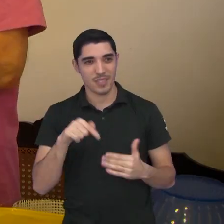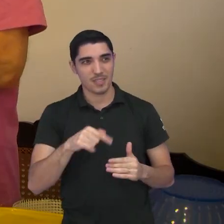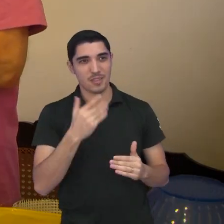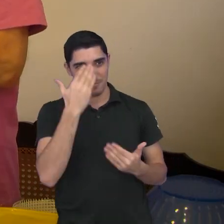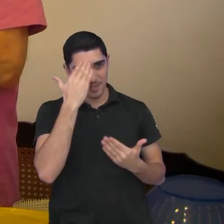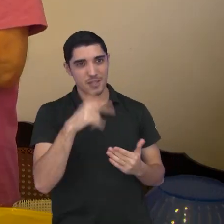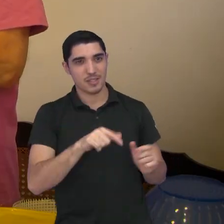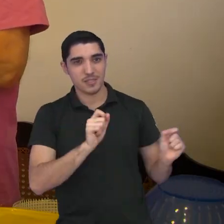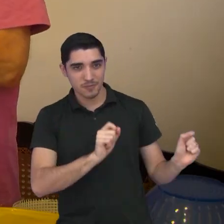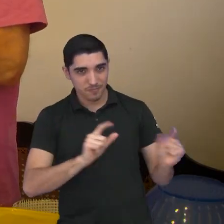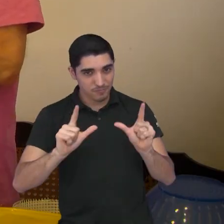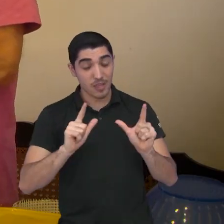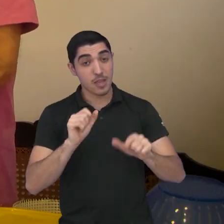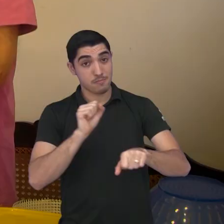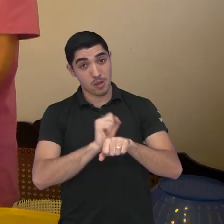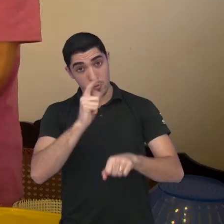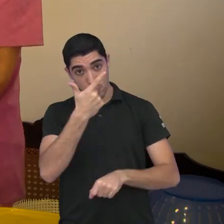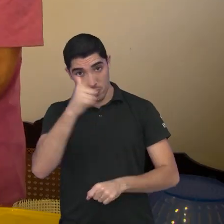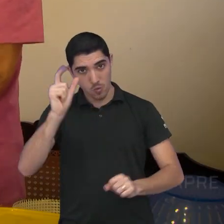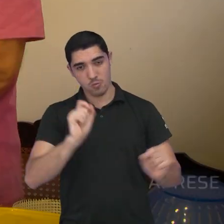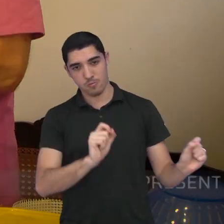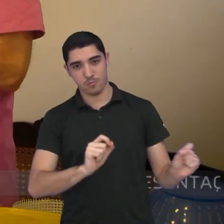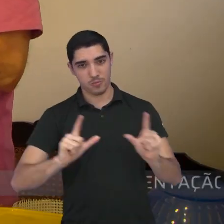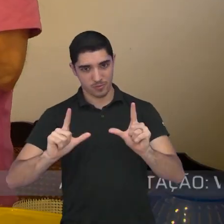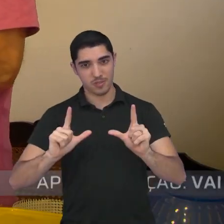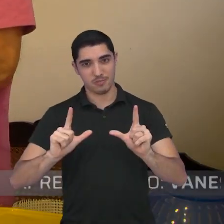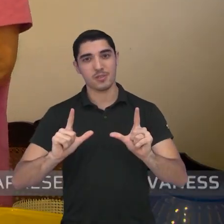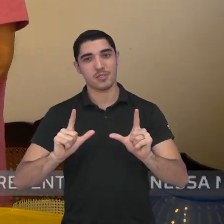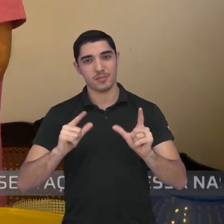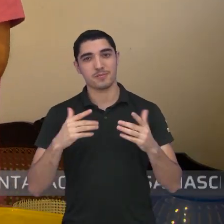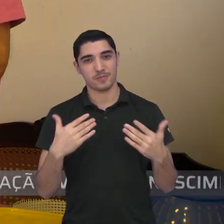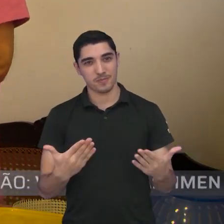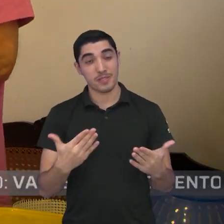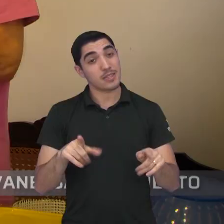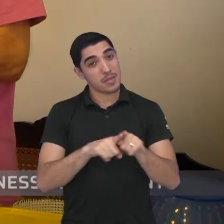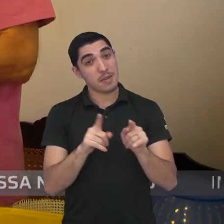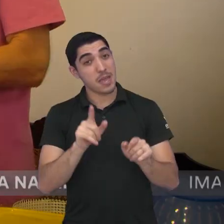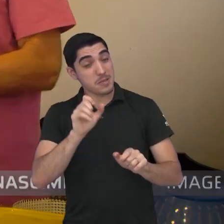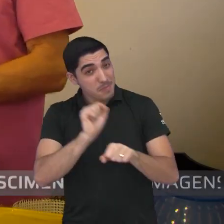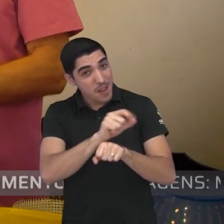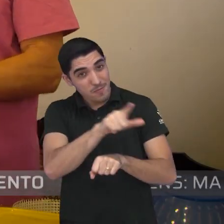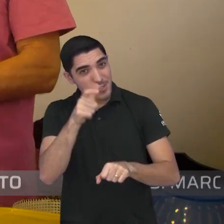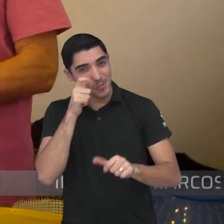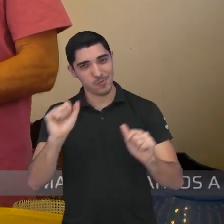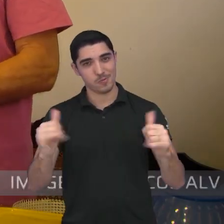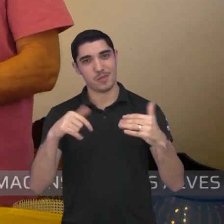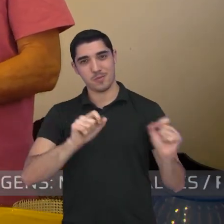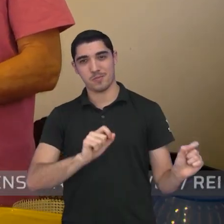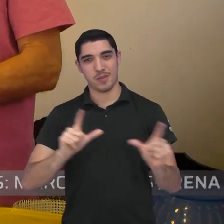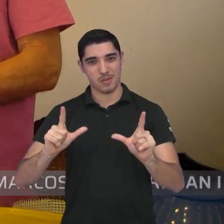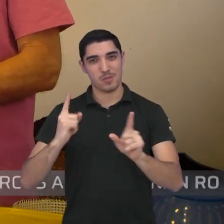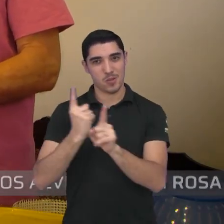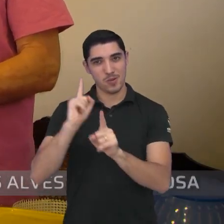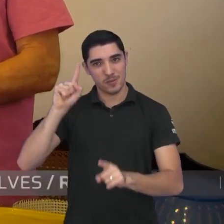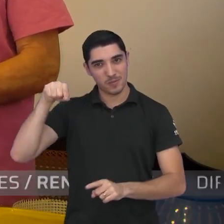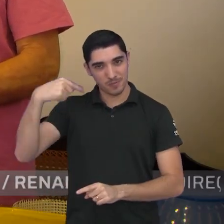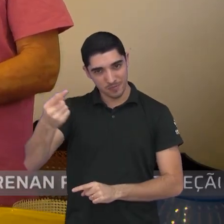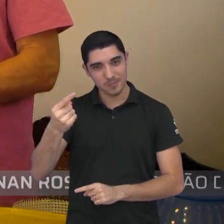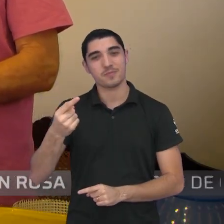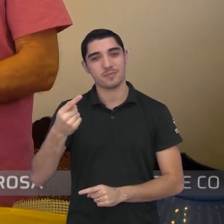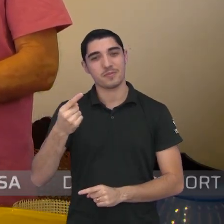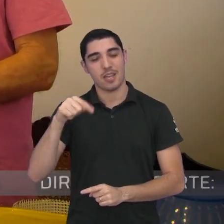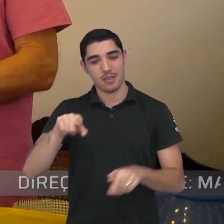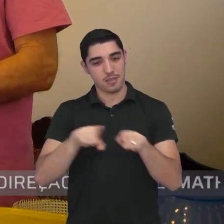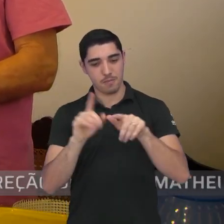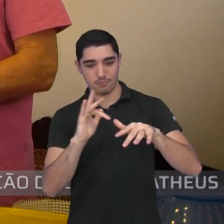espero no nosso próximo programa. Você também, viu, Evaldo? Sim, espero sua audiência. Espero você no próximo programa. E até lá, claro, você nos acompanha em nossas redes sociais, que você